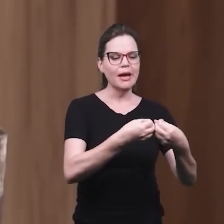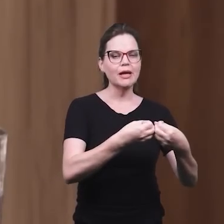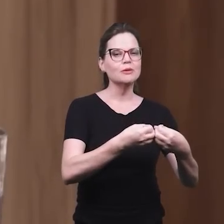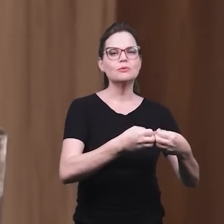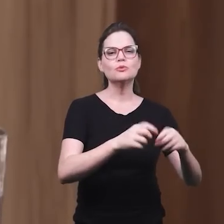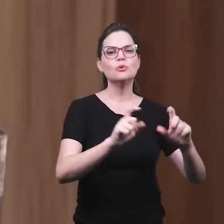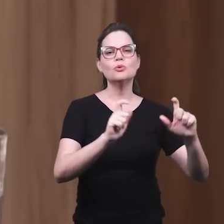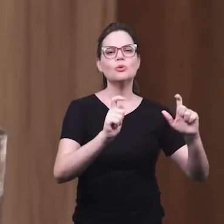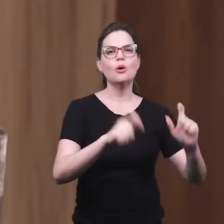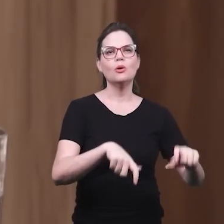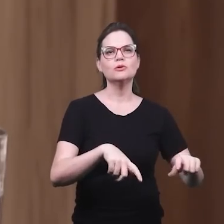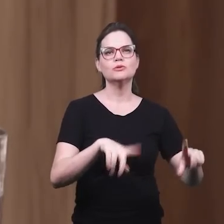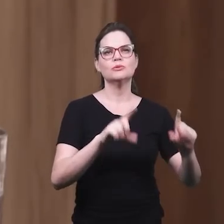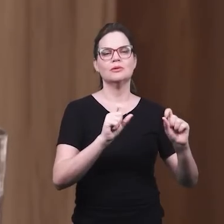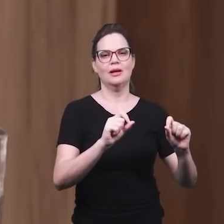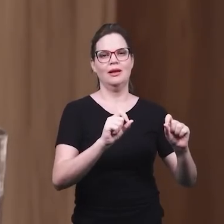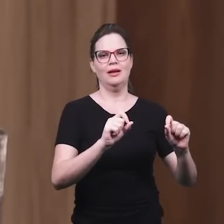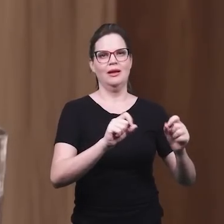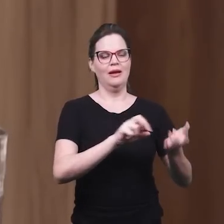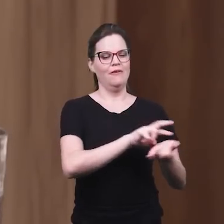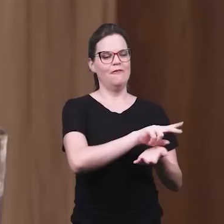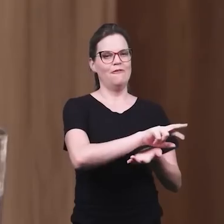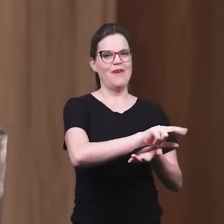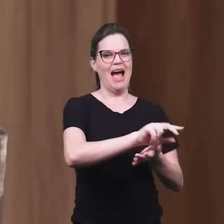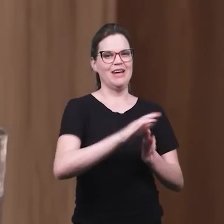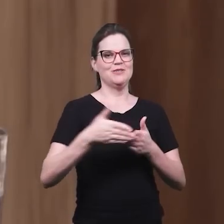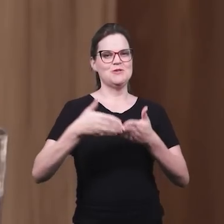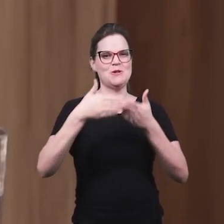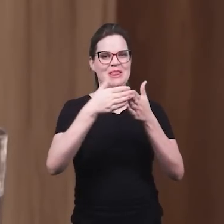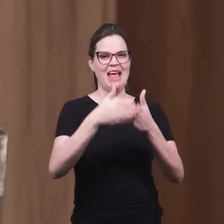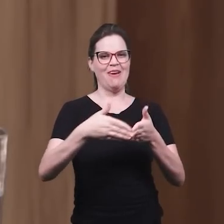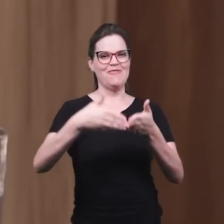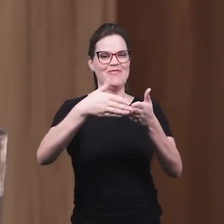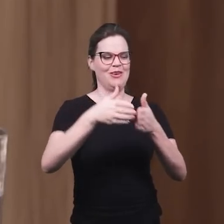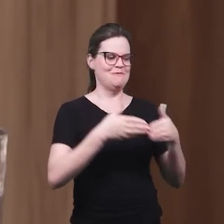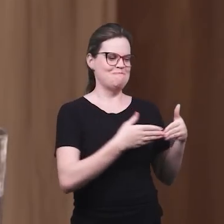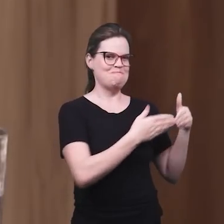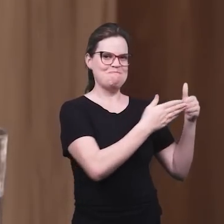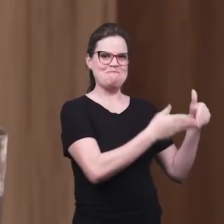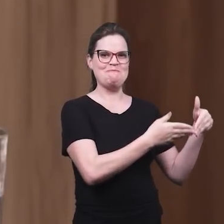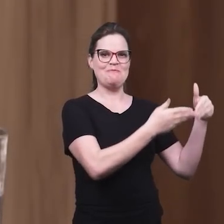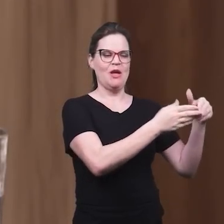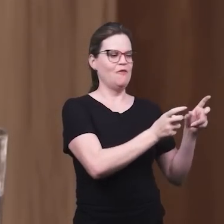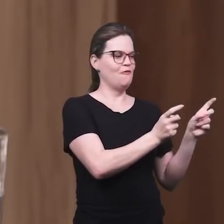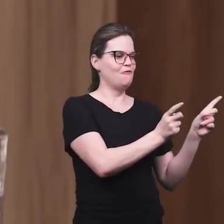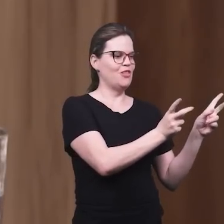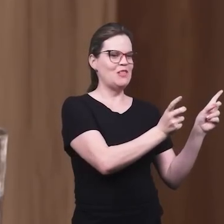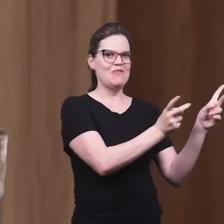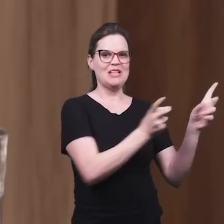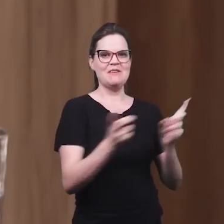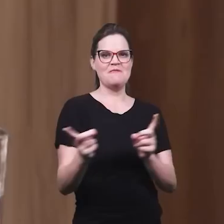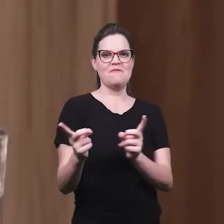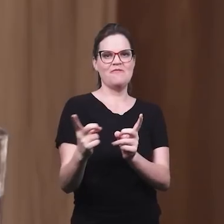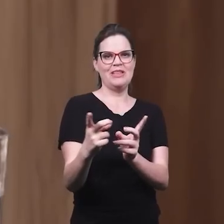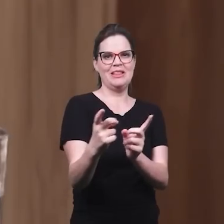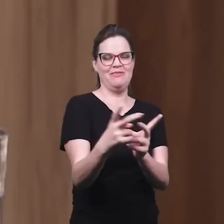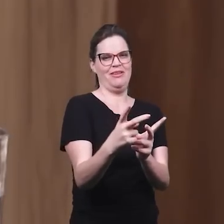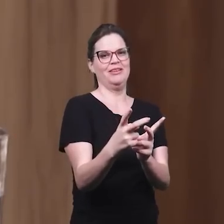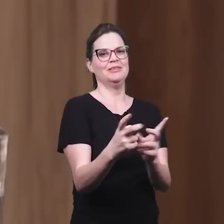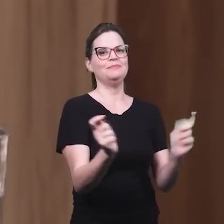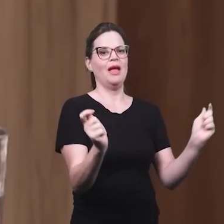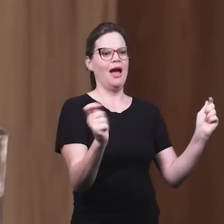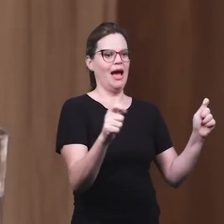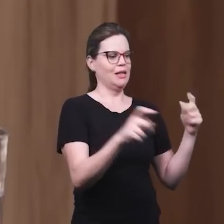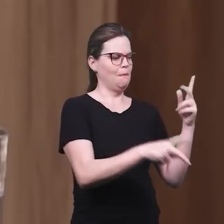passagem importante entre várias rotas comerciais, o que facilitava a interação entre os